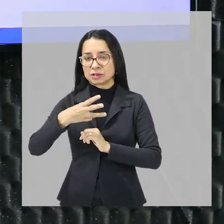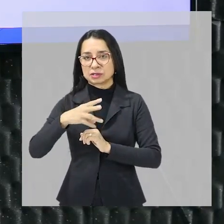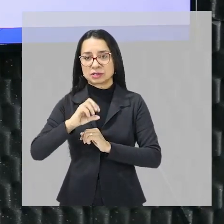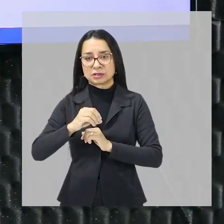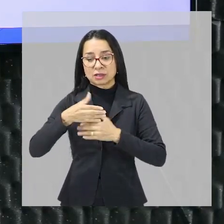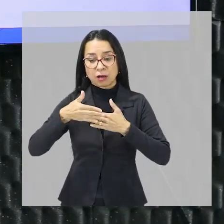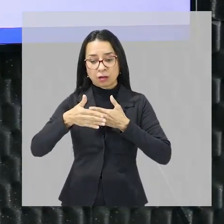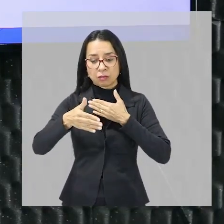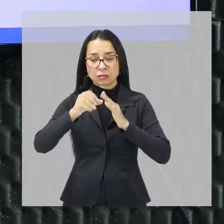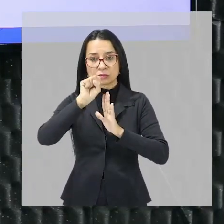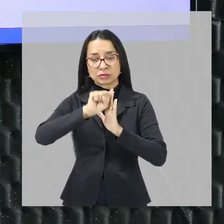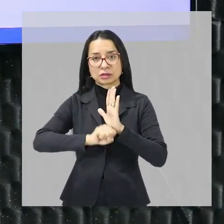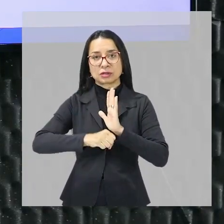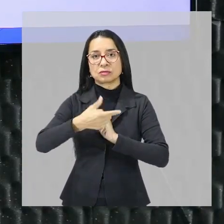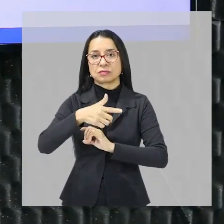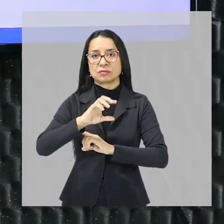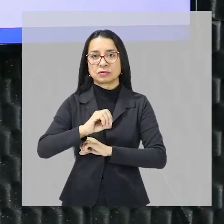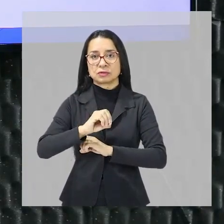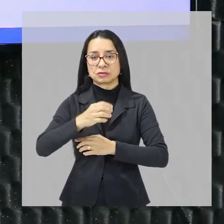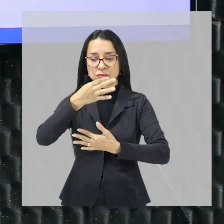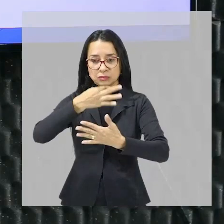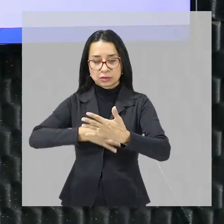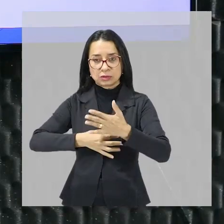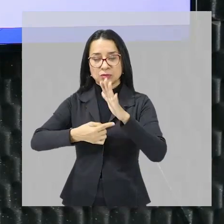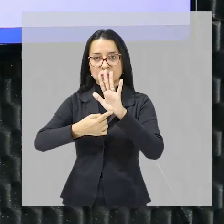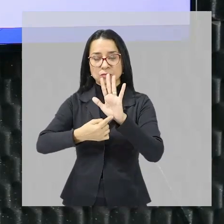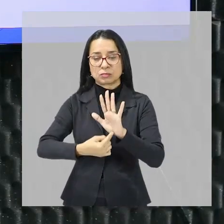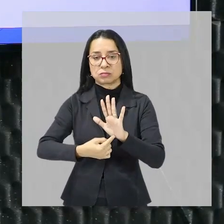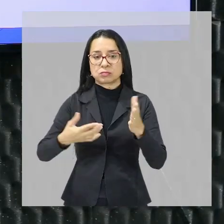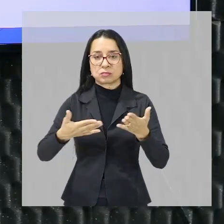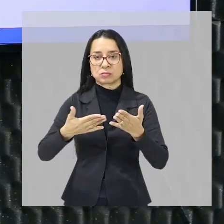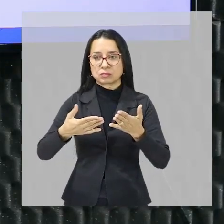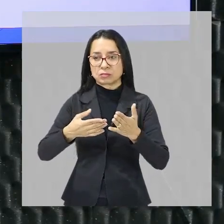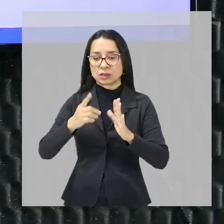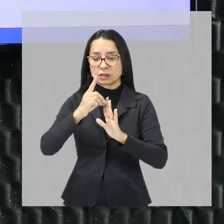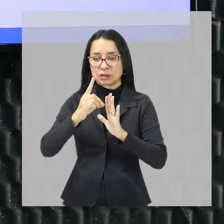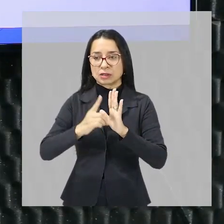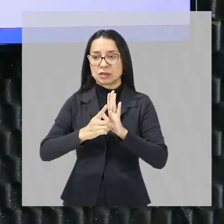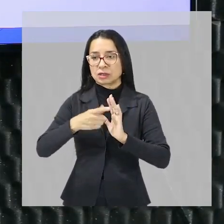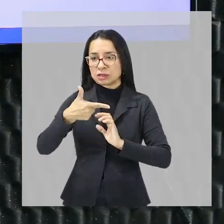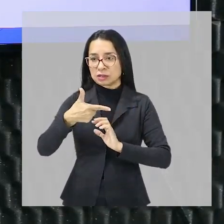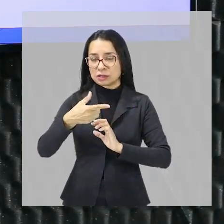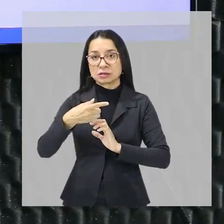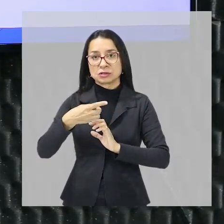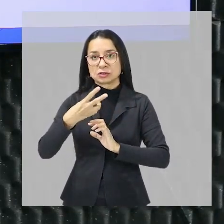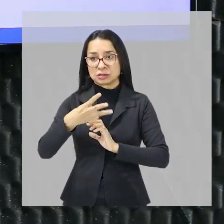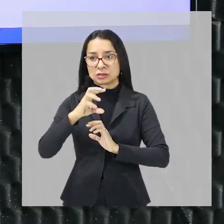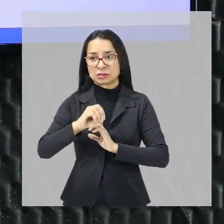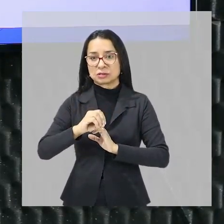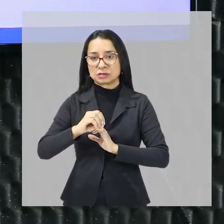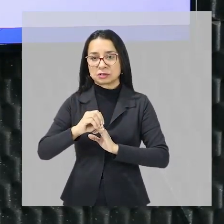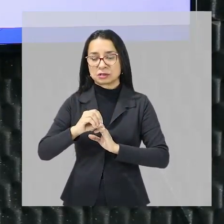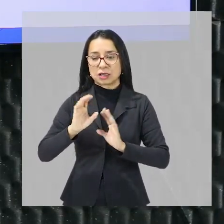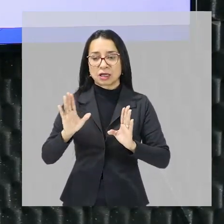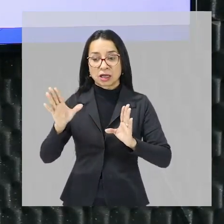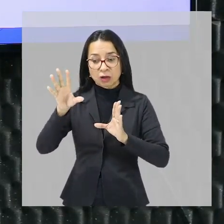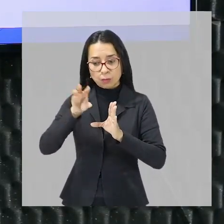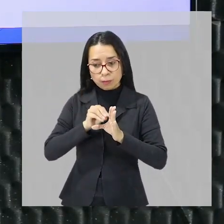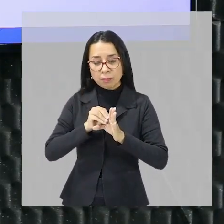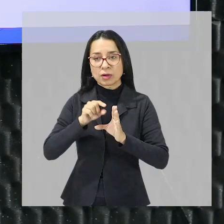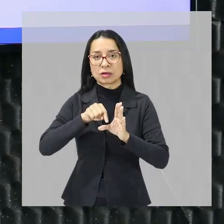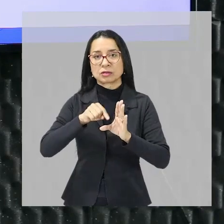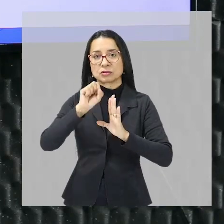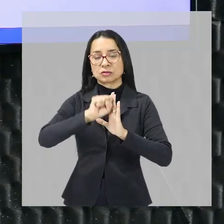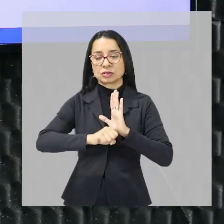longo do século XX, no texto que a gente leu. A década de 30 é parte do século XX e ele está falando do